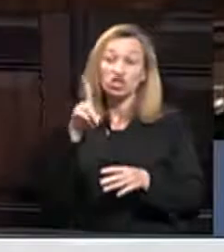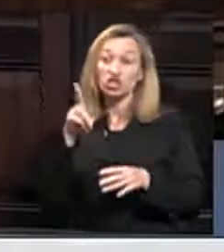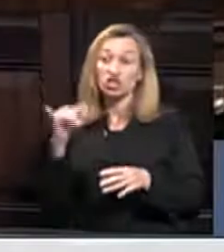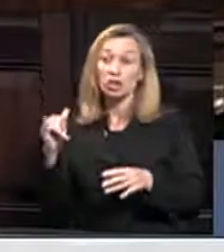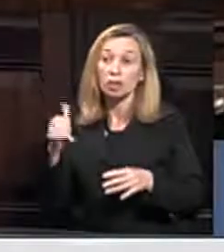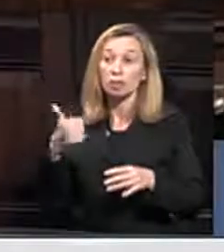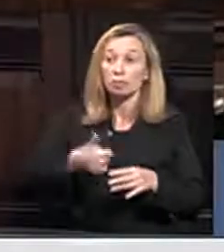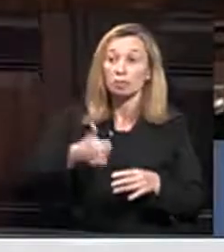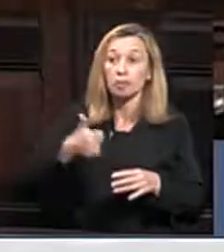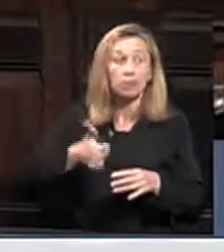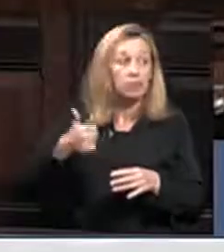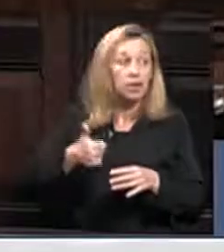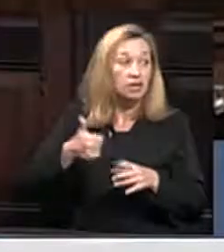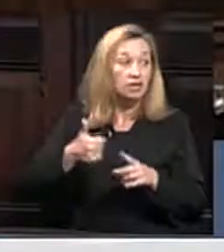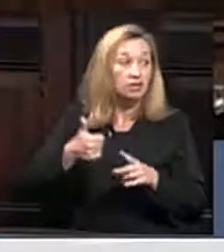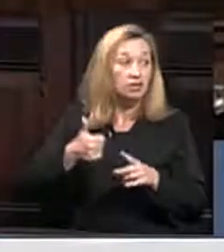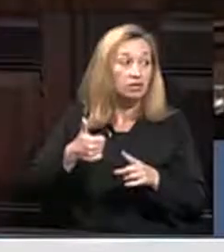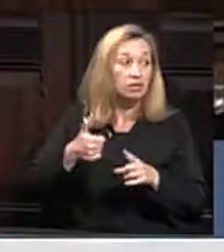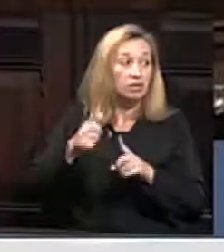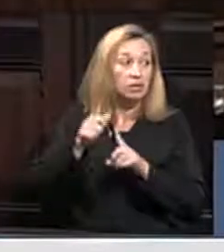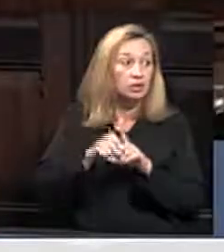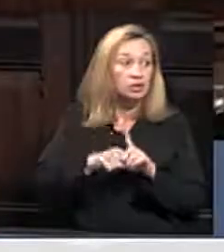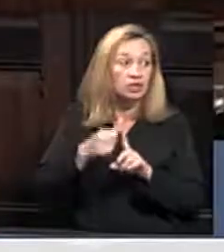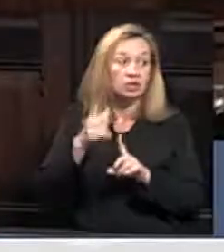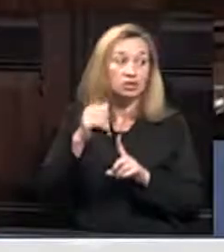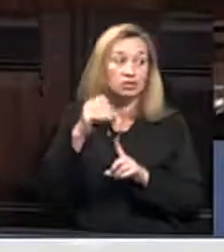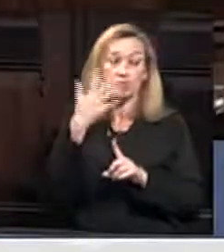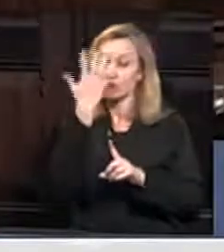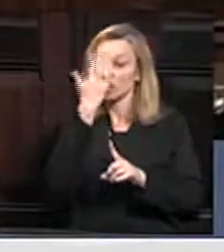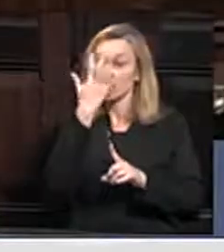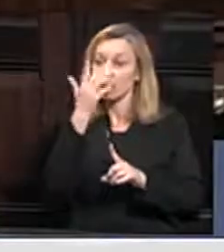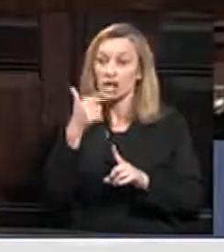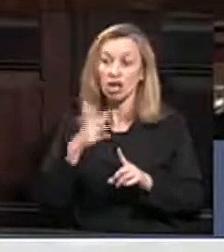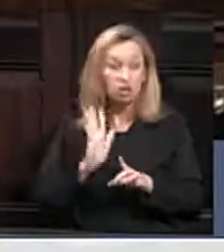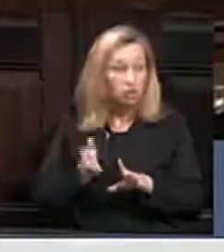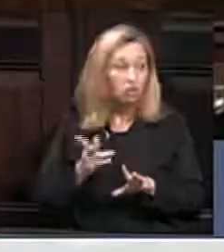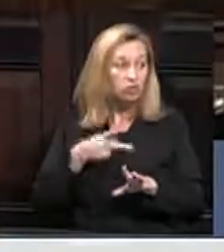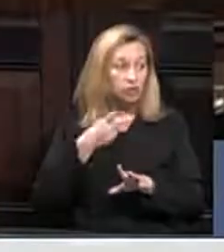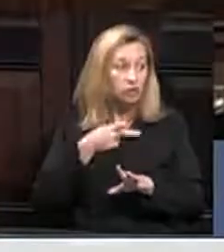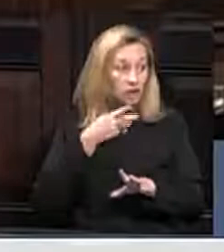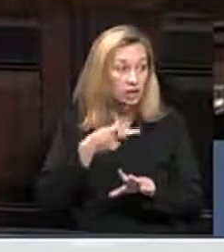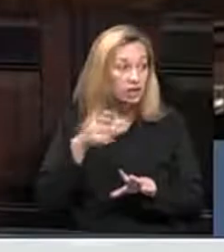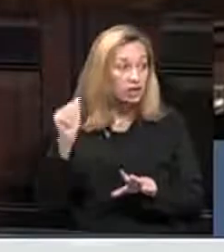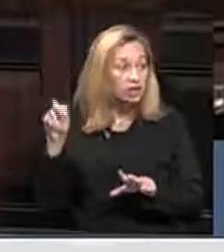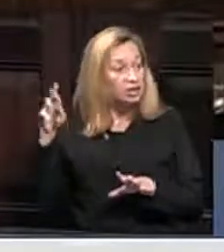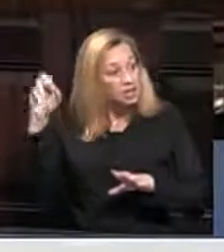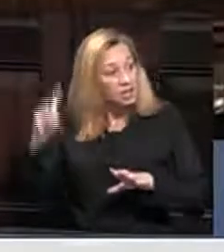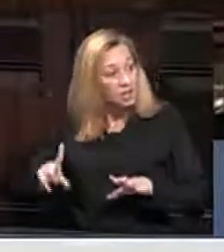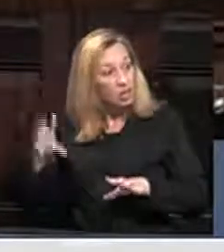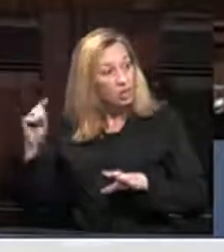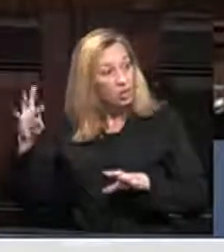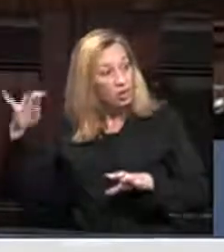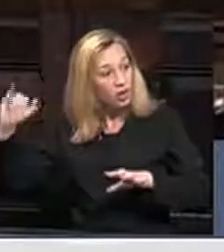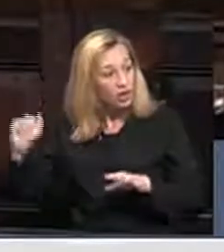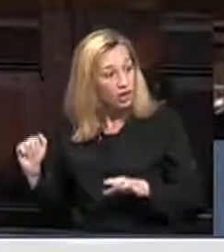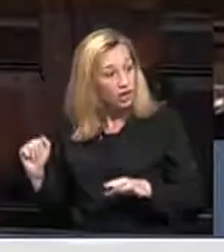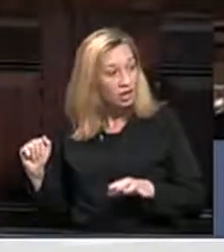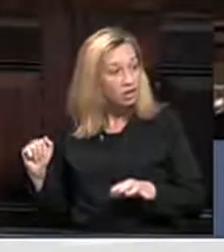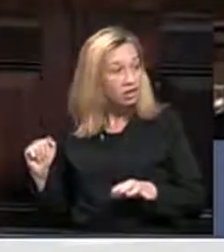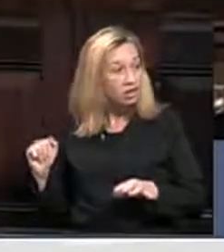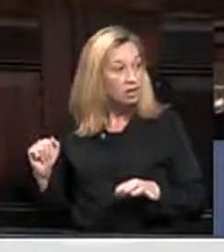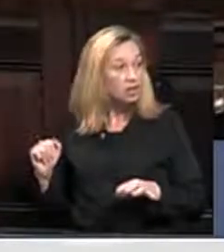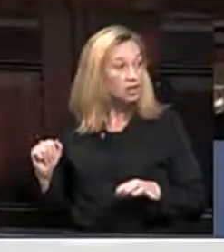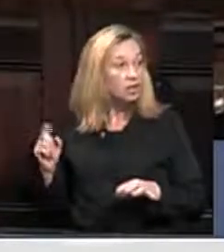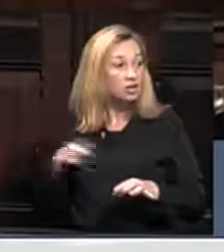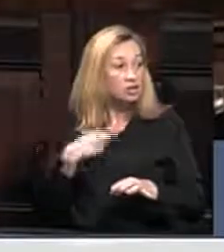fevereiro, afirmei ao deputado André Correia que nós estaríamos, se a eleição fosse